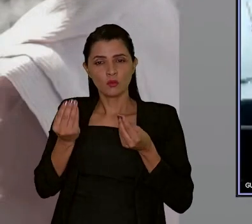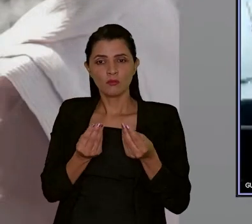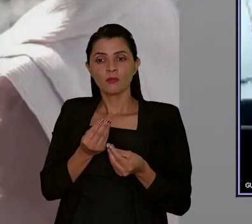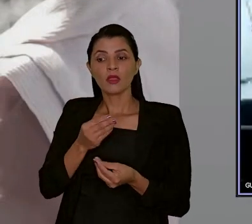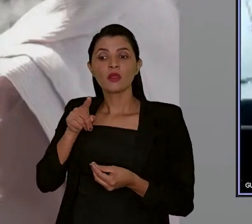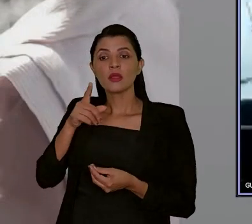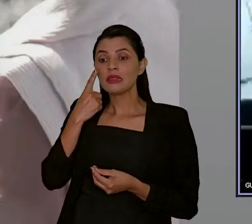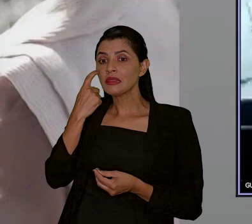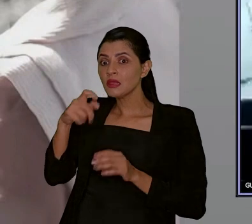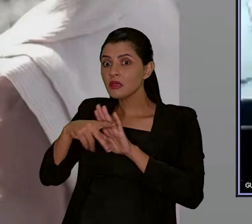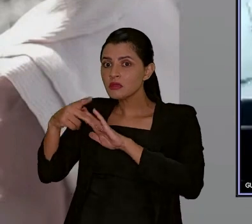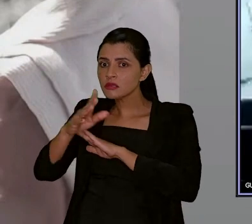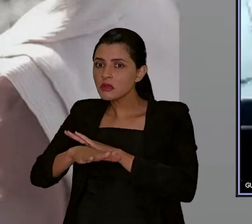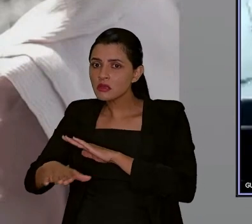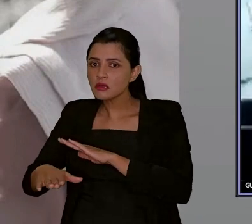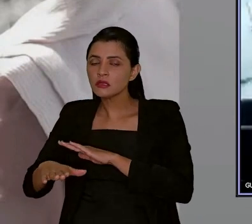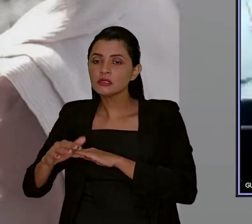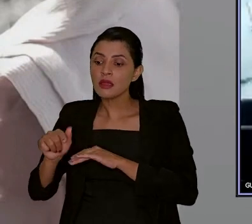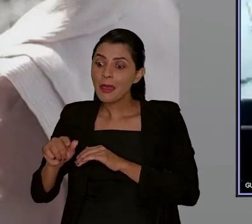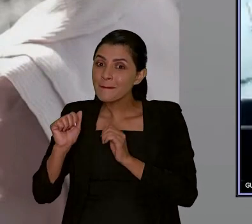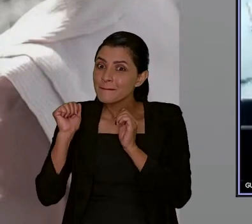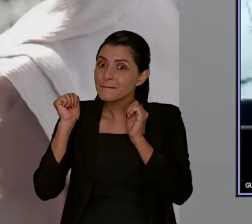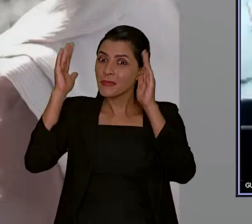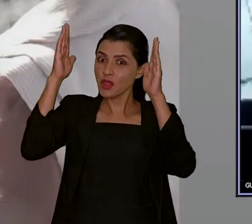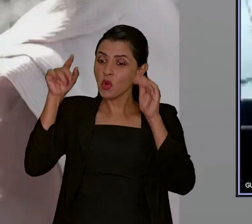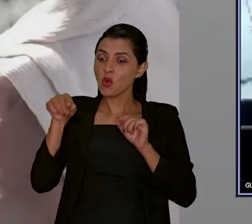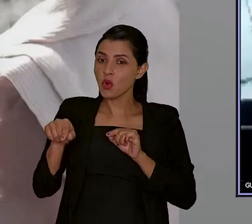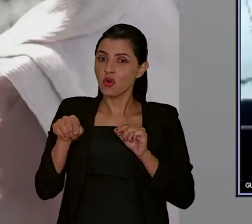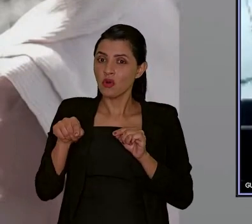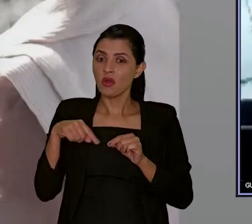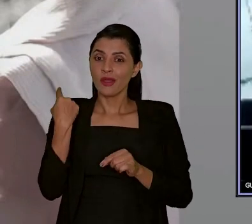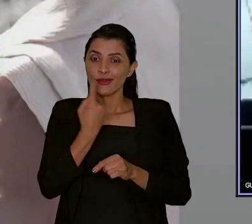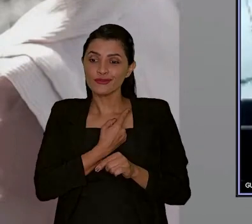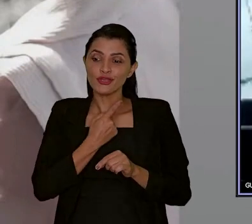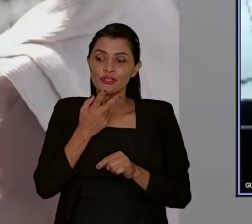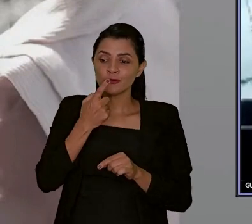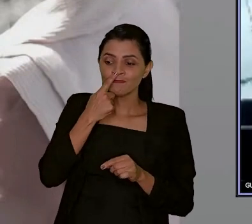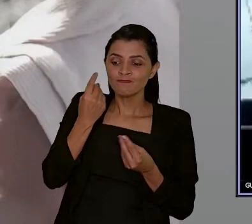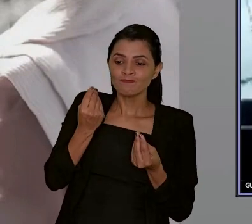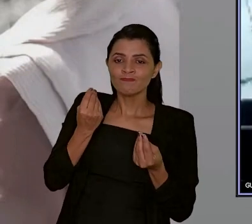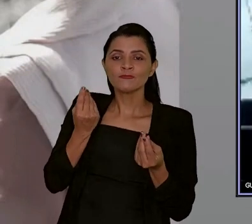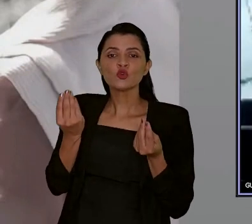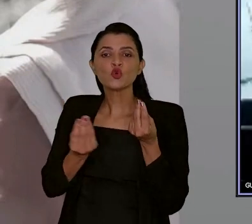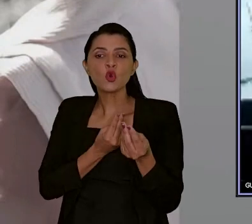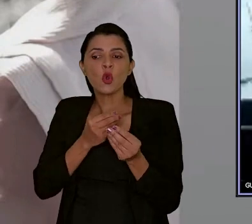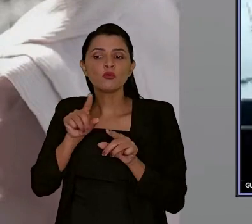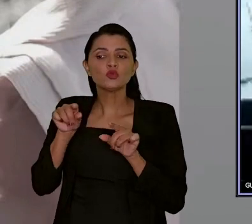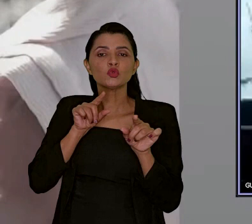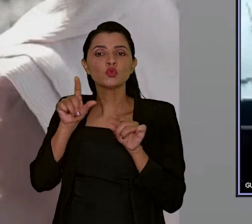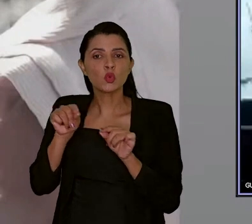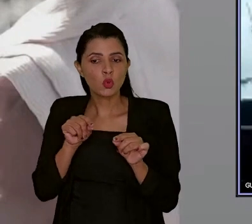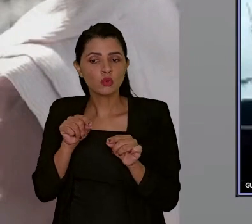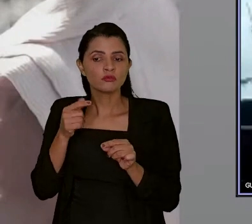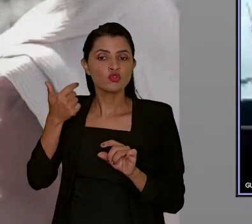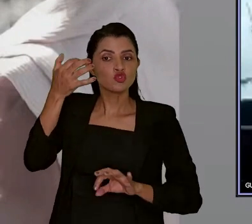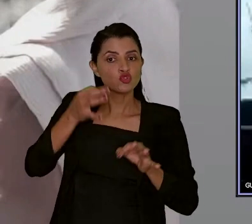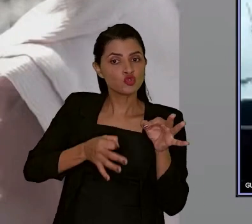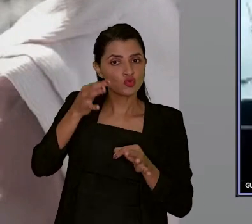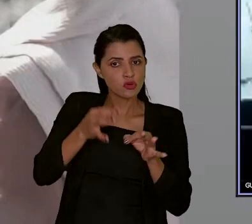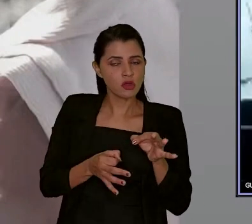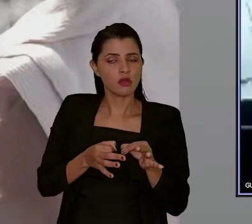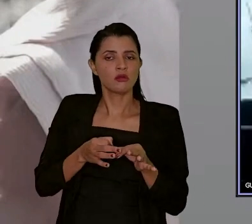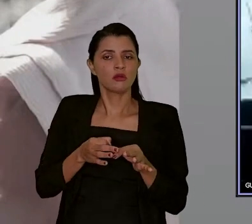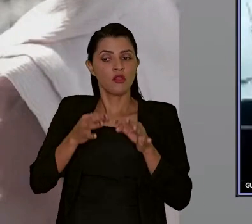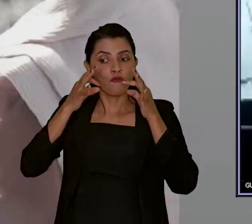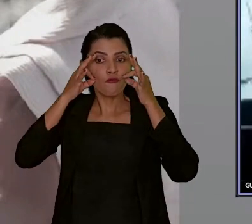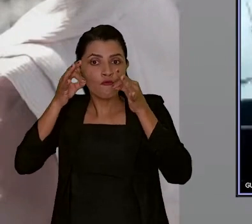superior interesse da criança, como guiando as nossas atividades e, consequentemente, atende o melhor